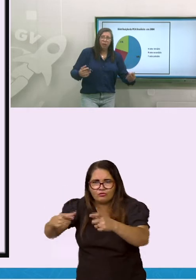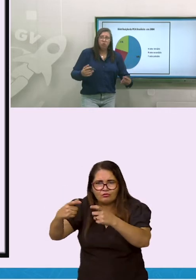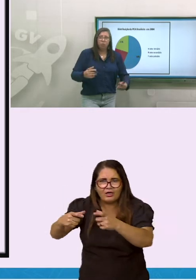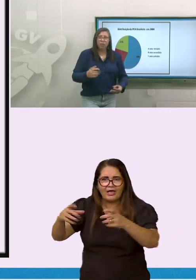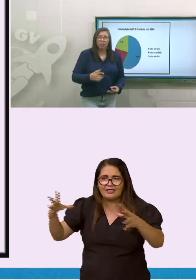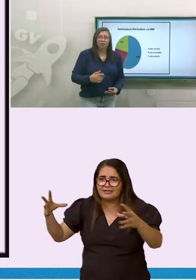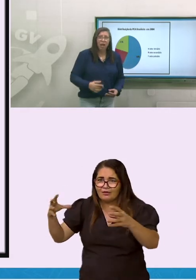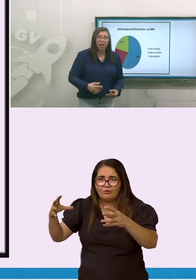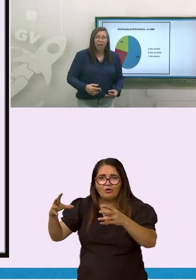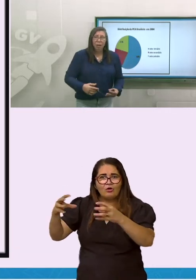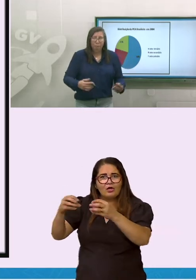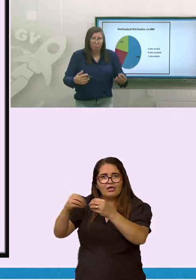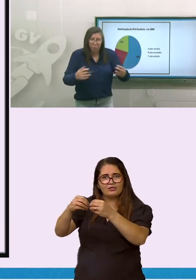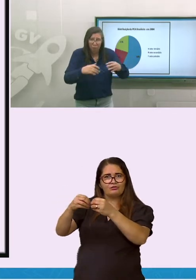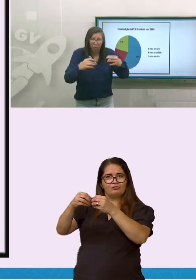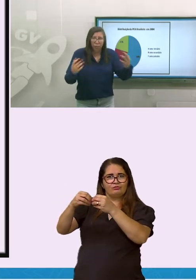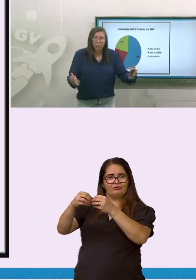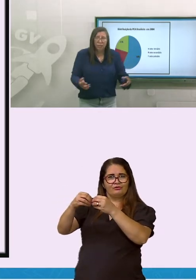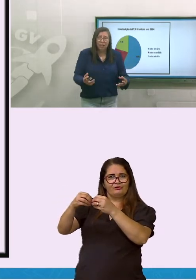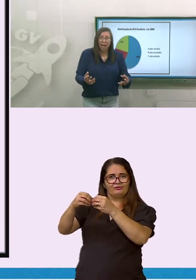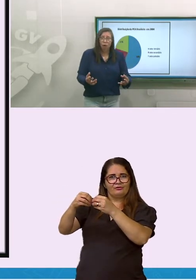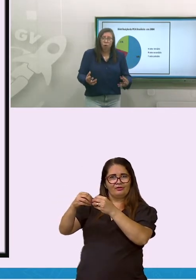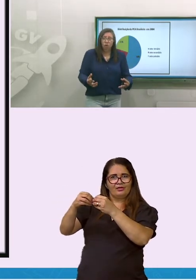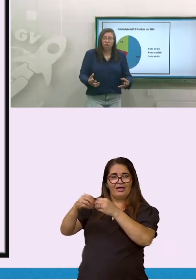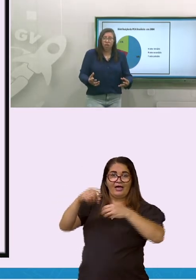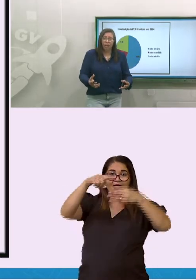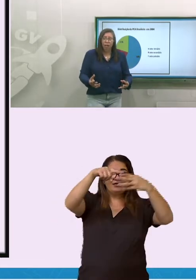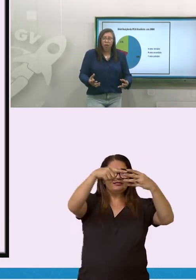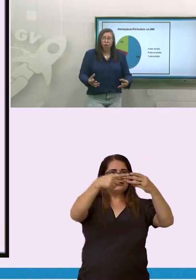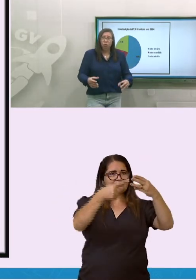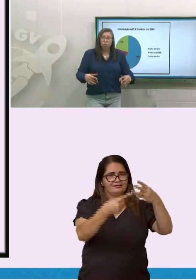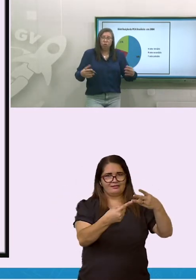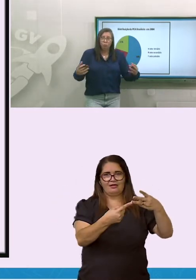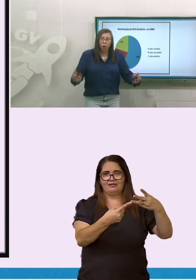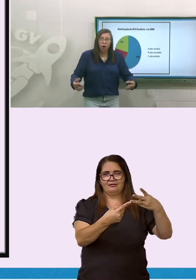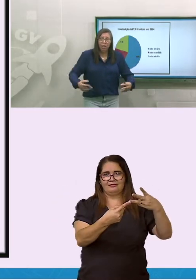Nós podemos observar, vamos citar hoje,